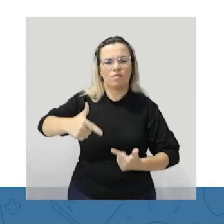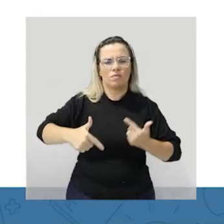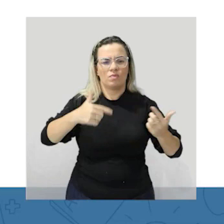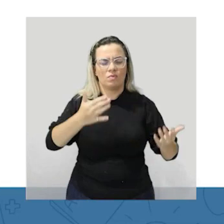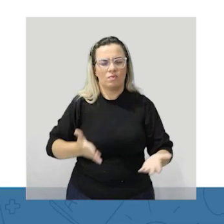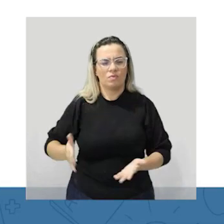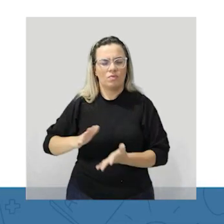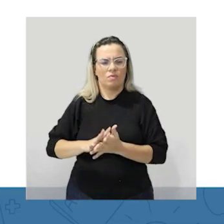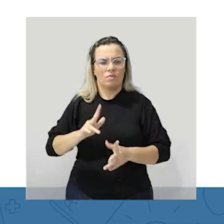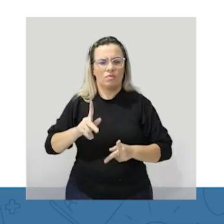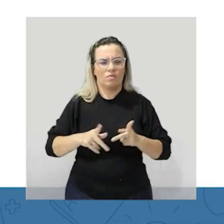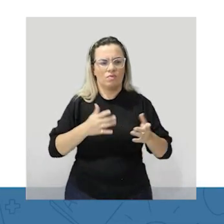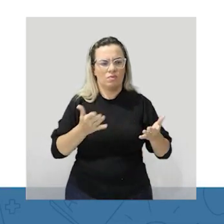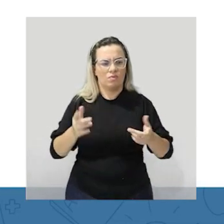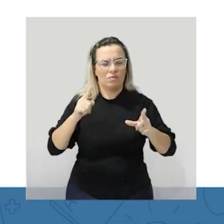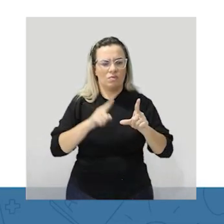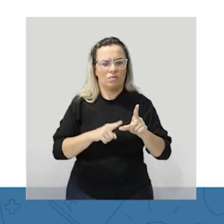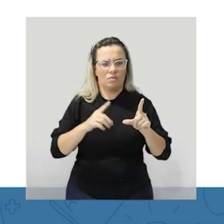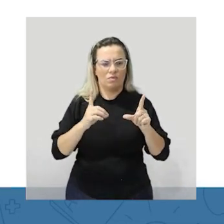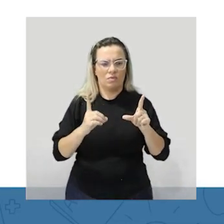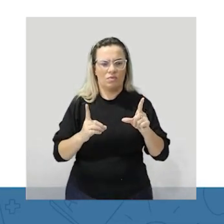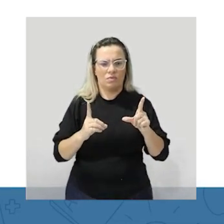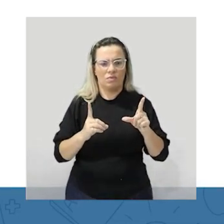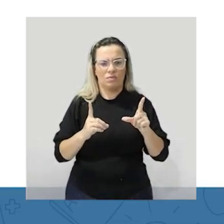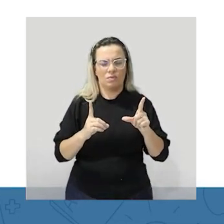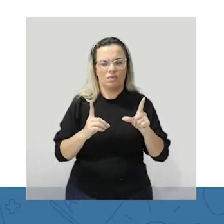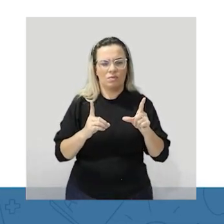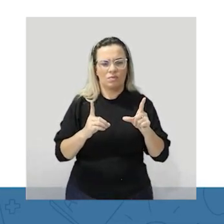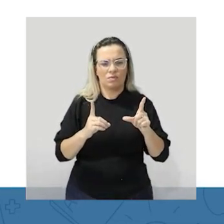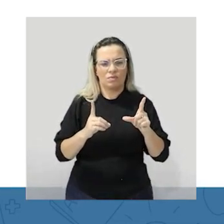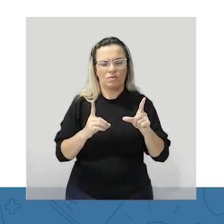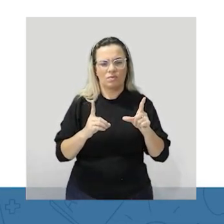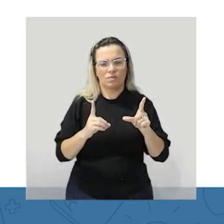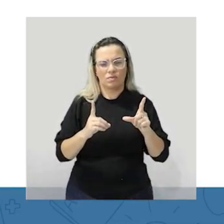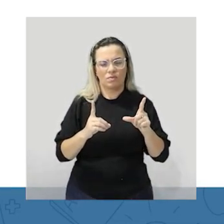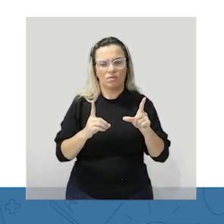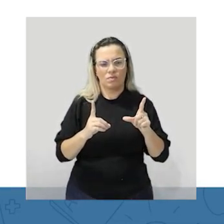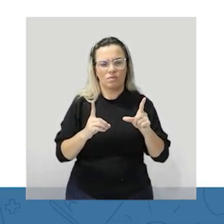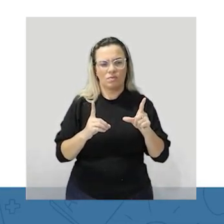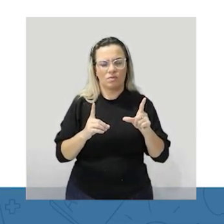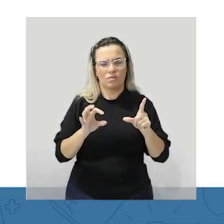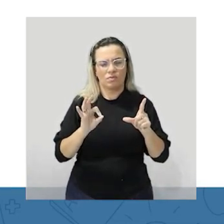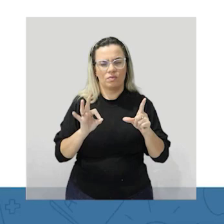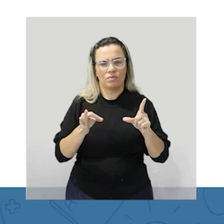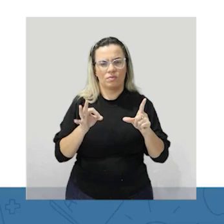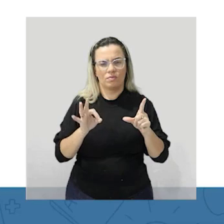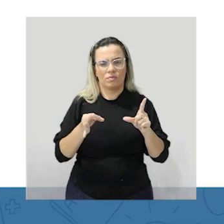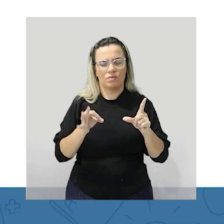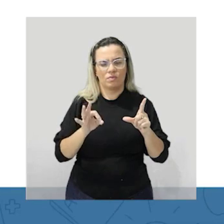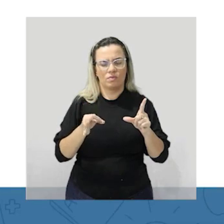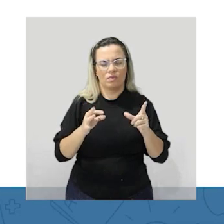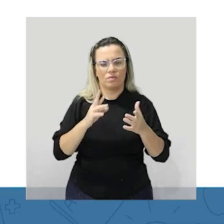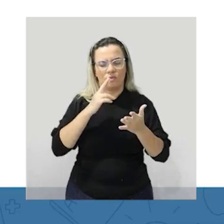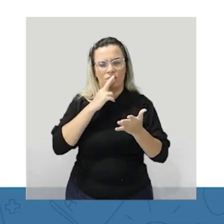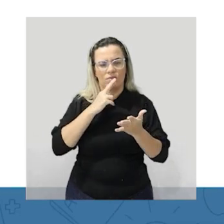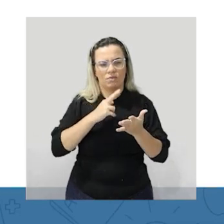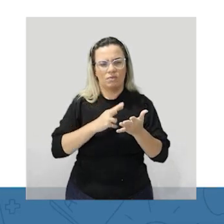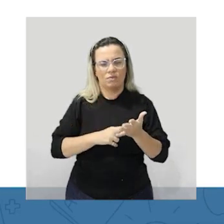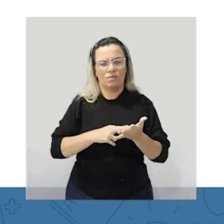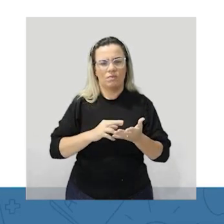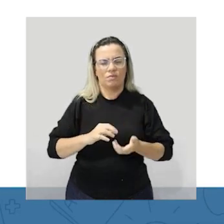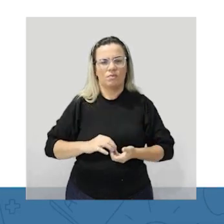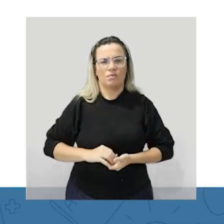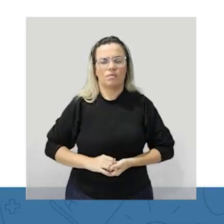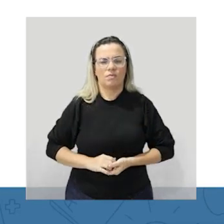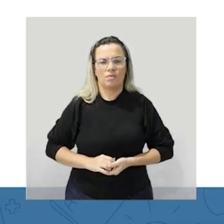seja, irrupção, surgimento de levantes populares espontâneos. Então, resposta, letra